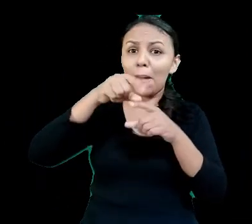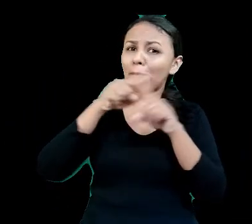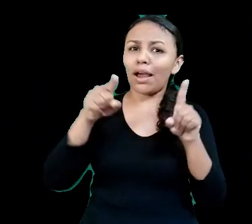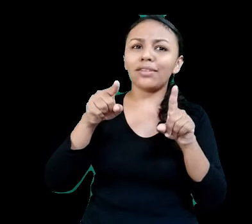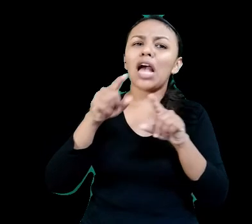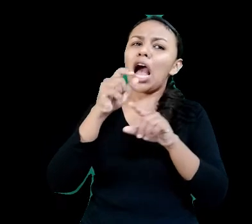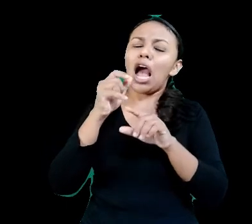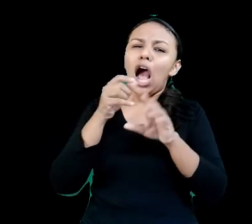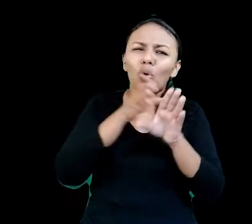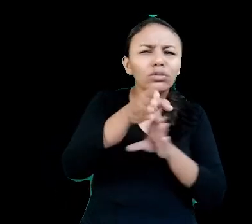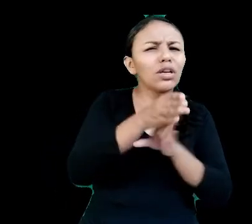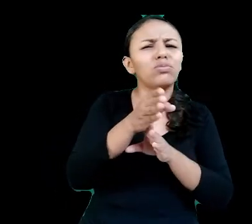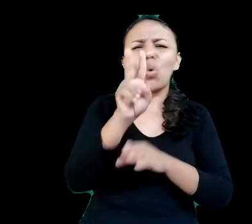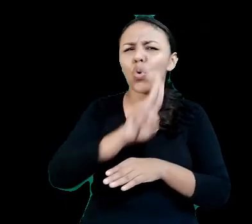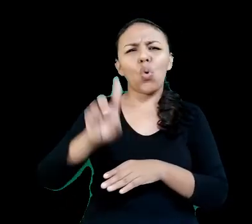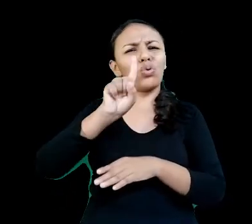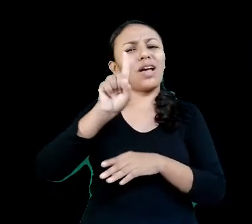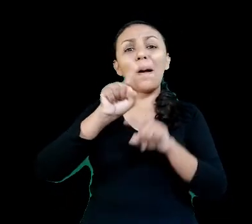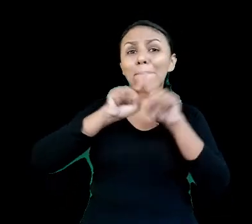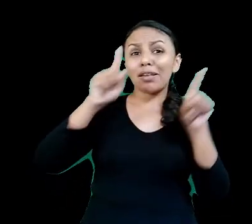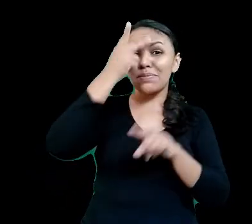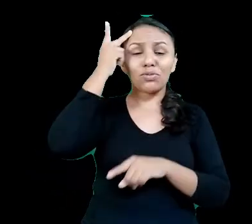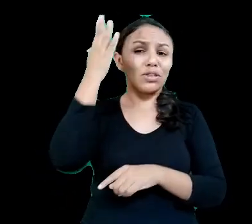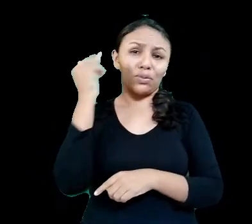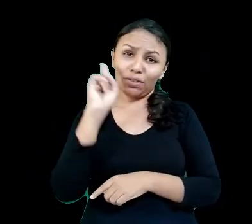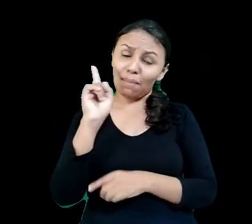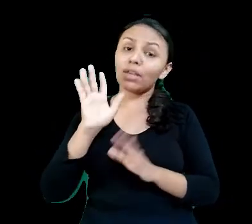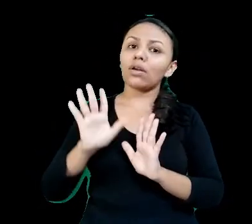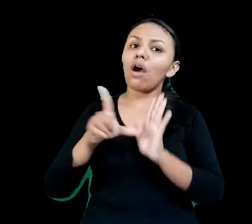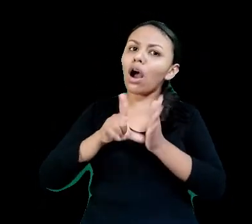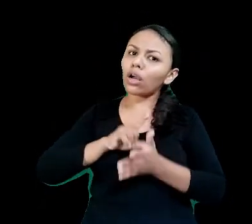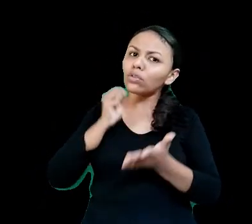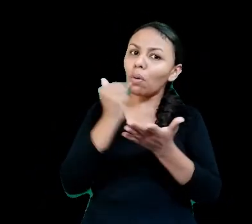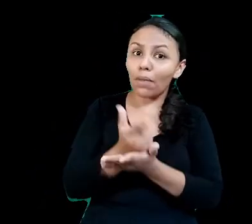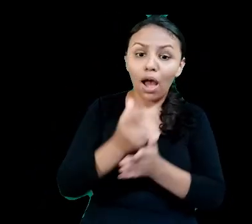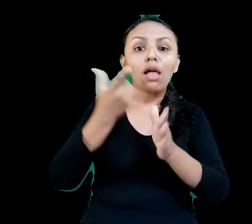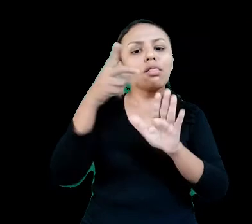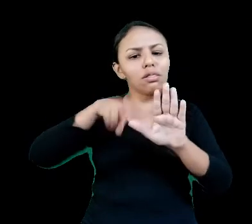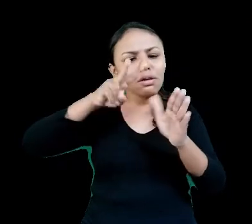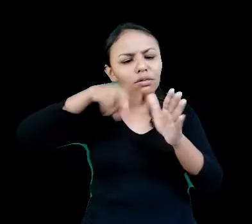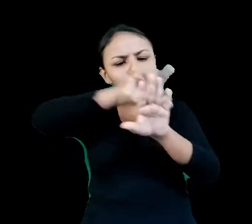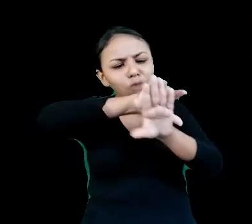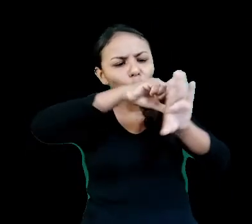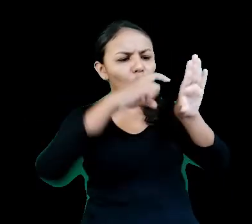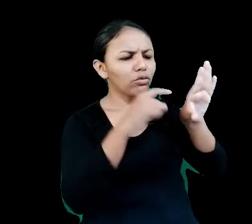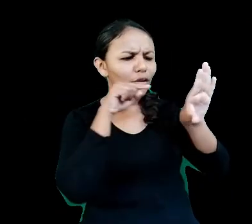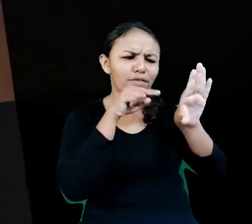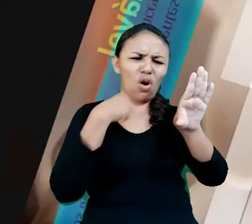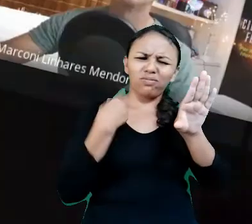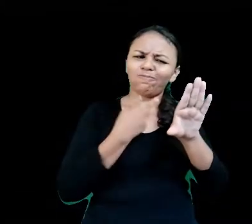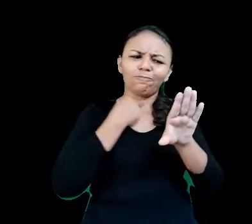de comprar, se for necessário a utilização, leia o rótulo e veja quais são os que você não